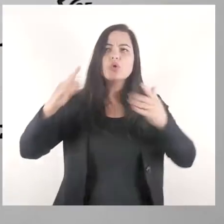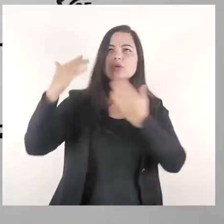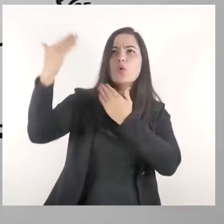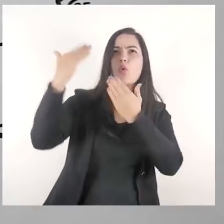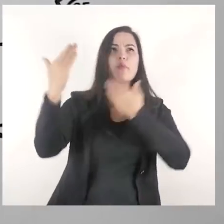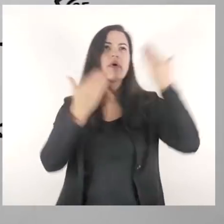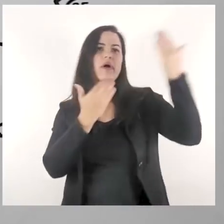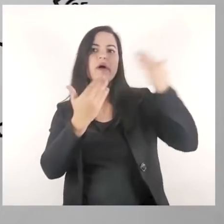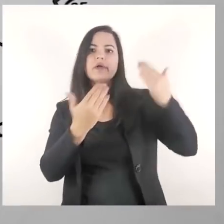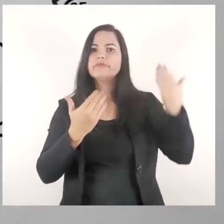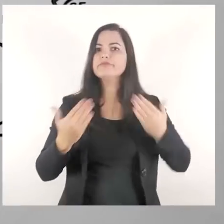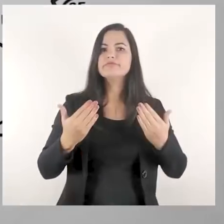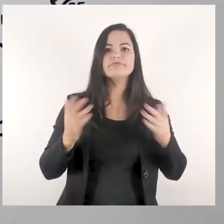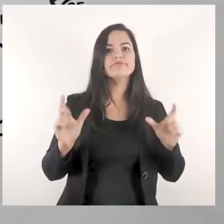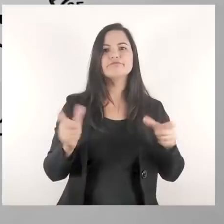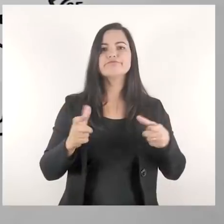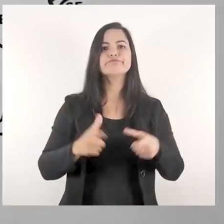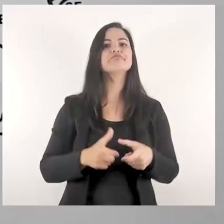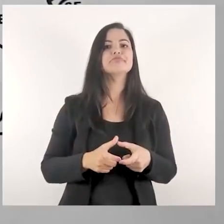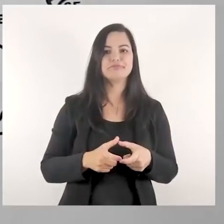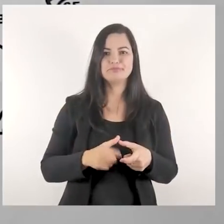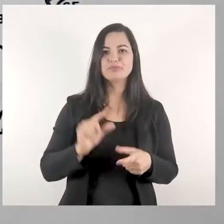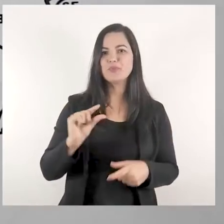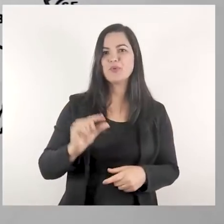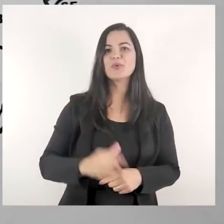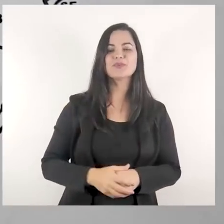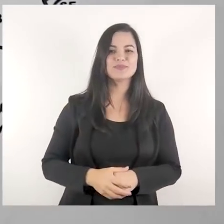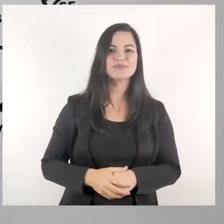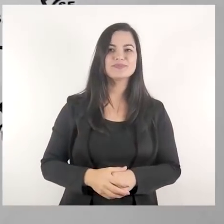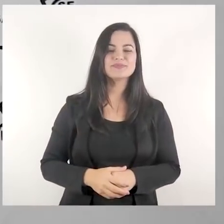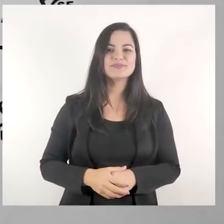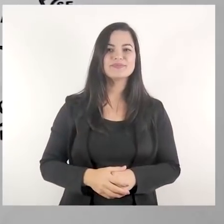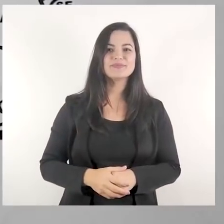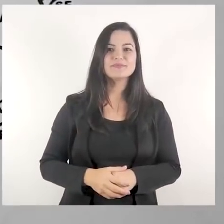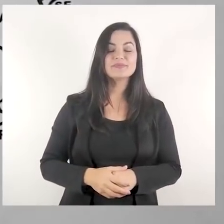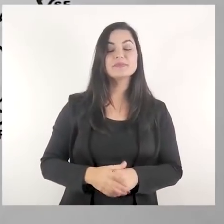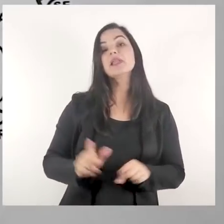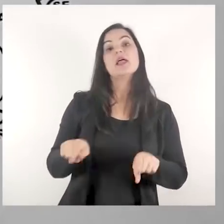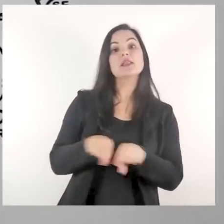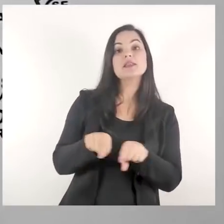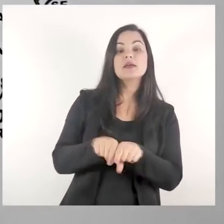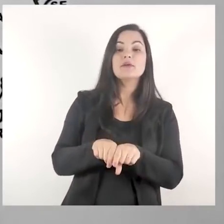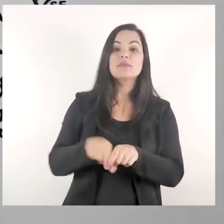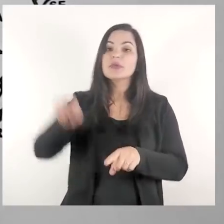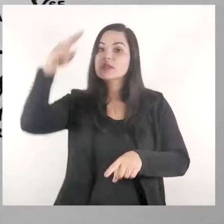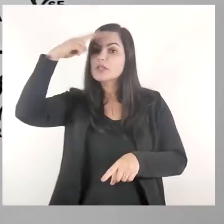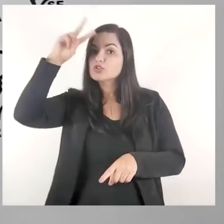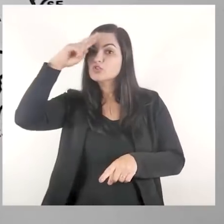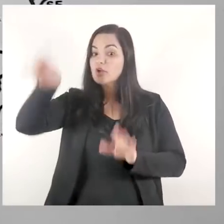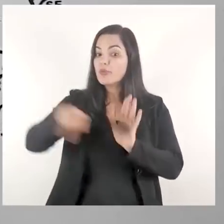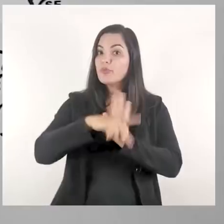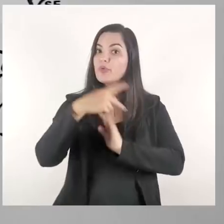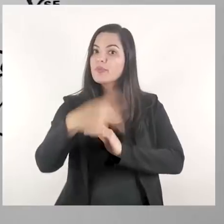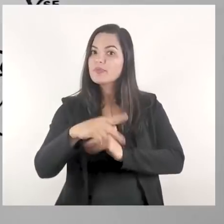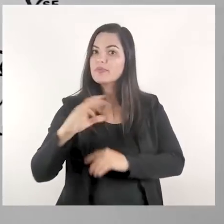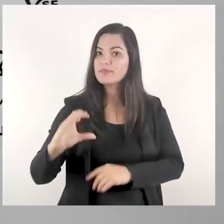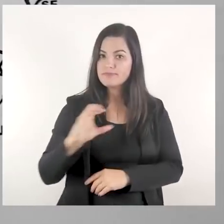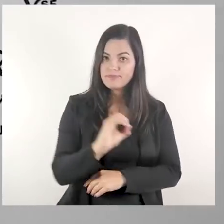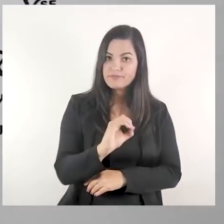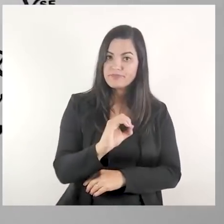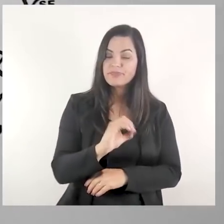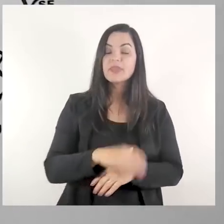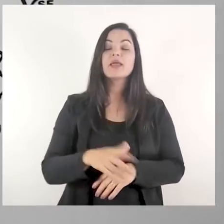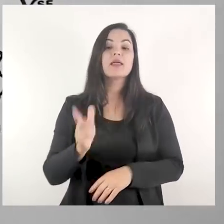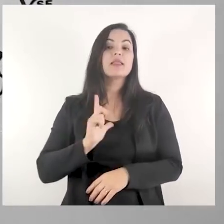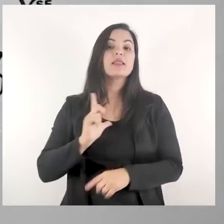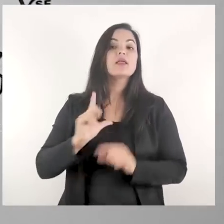nosso país, ela não é tão populosa assim. Além disso, na história da região Centro-Oeste,